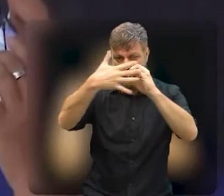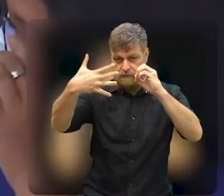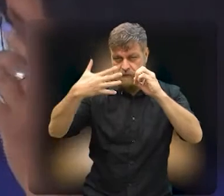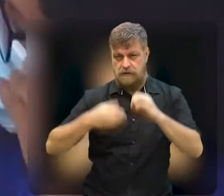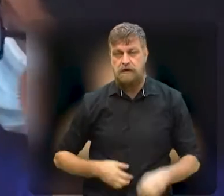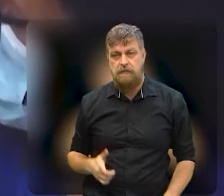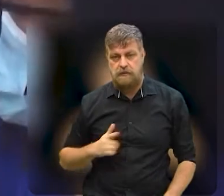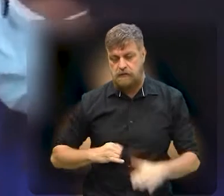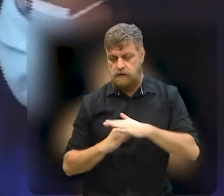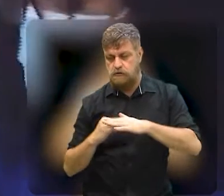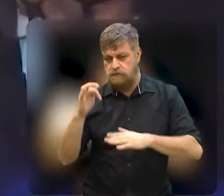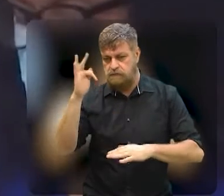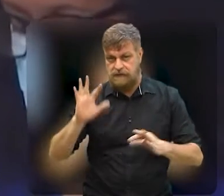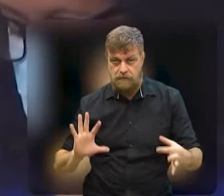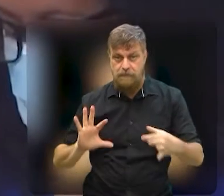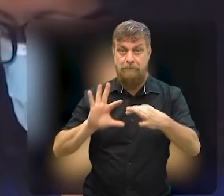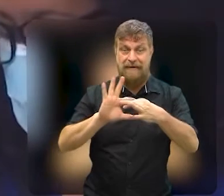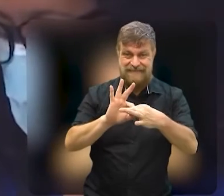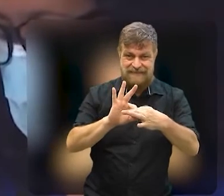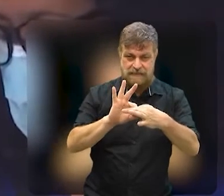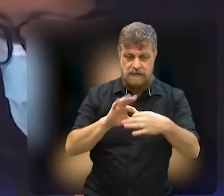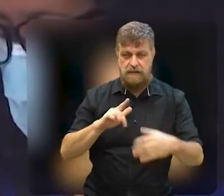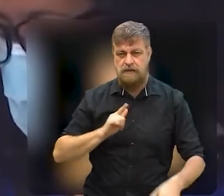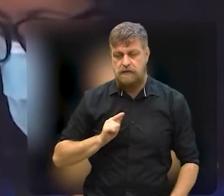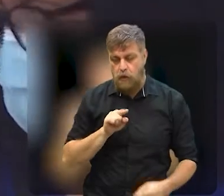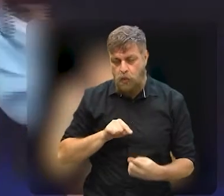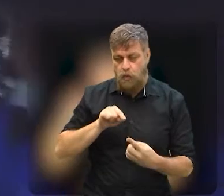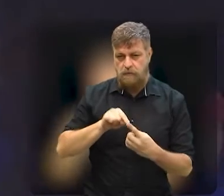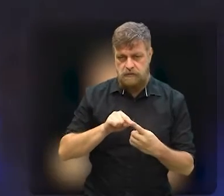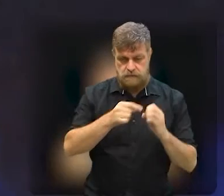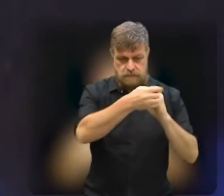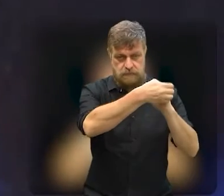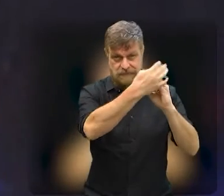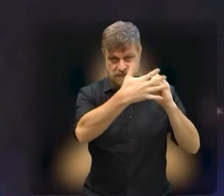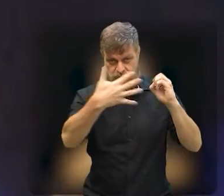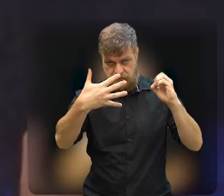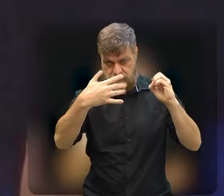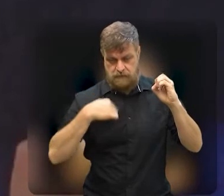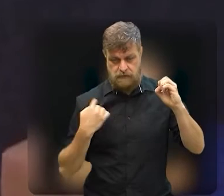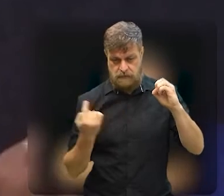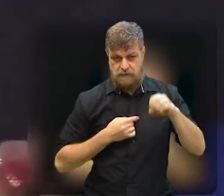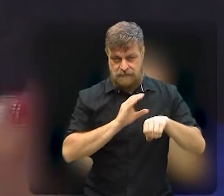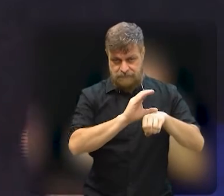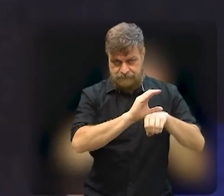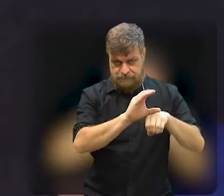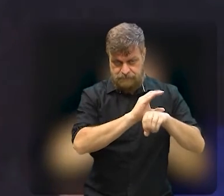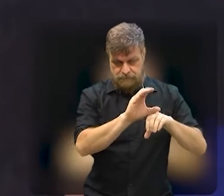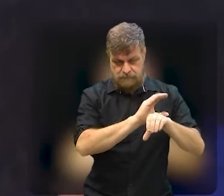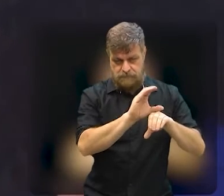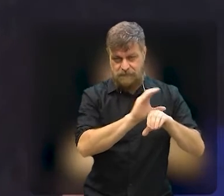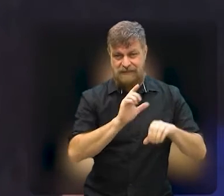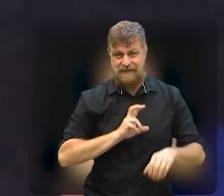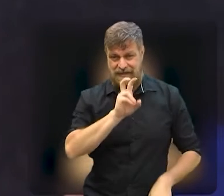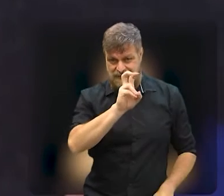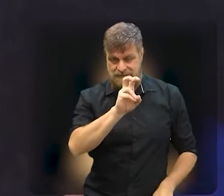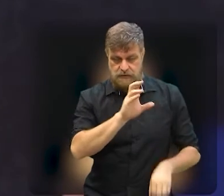CEPROCAMP e Instituto Federal. Em que sentido? No sentido de que o CEPROCAMP, nós temos 5